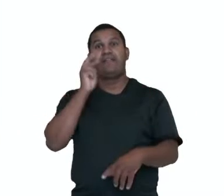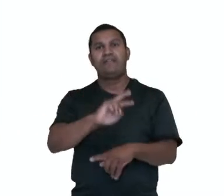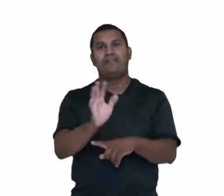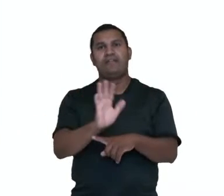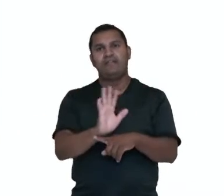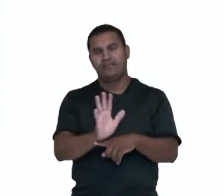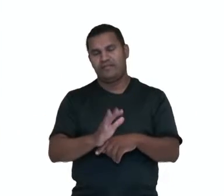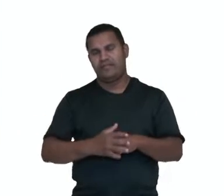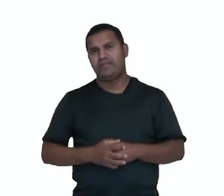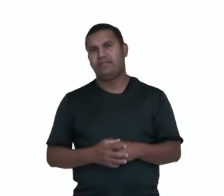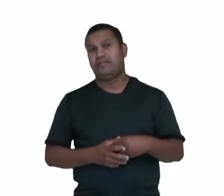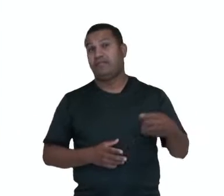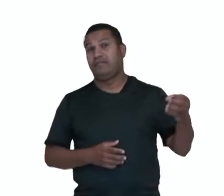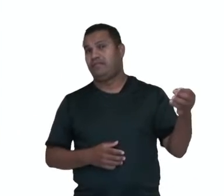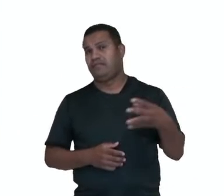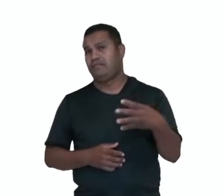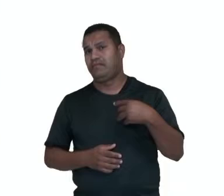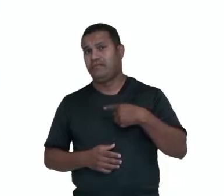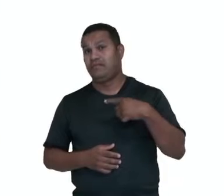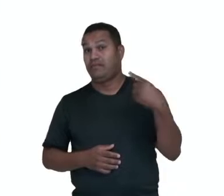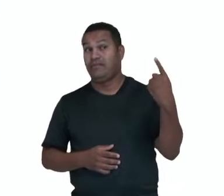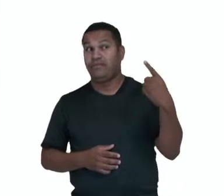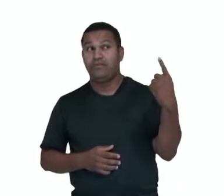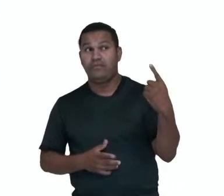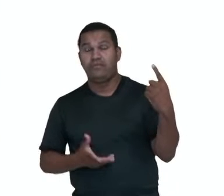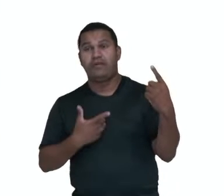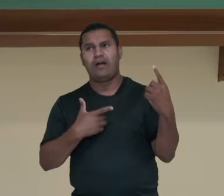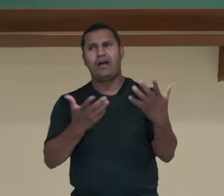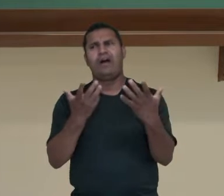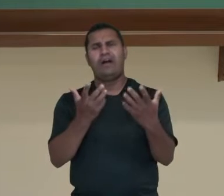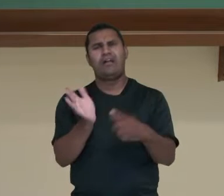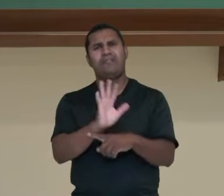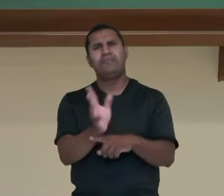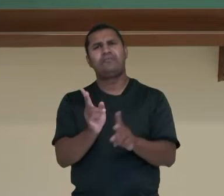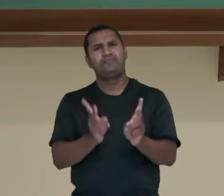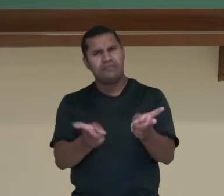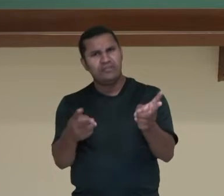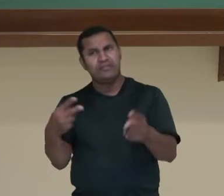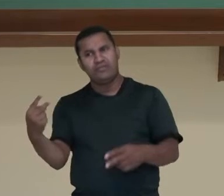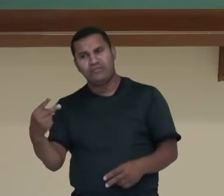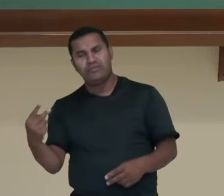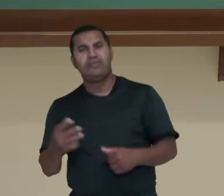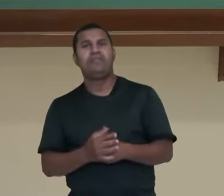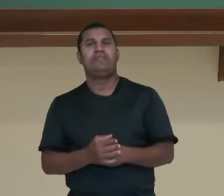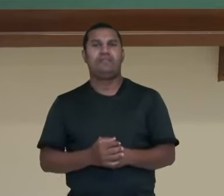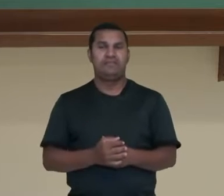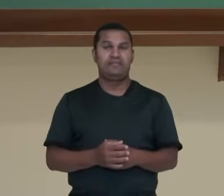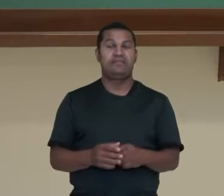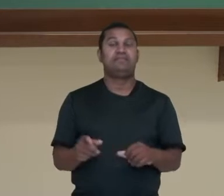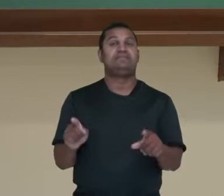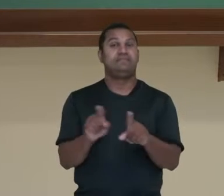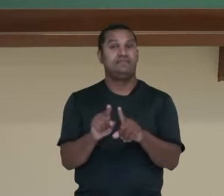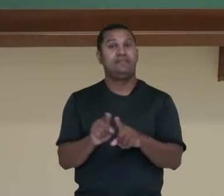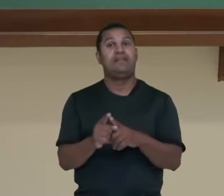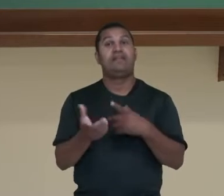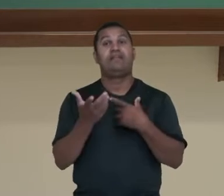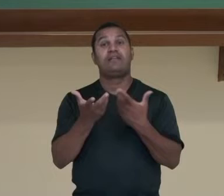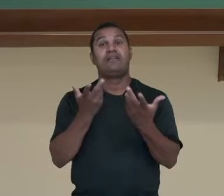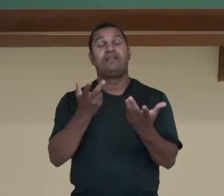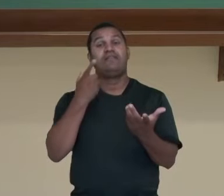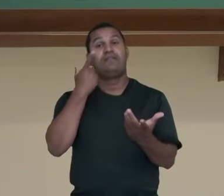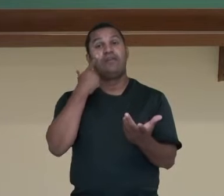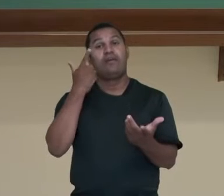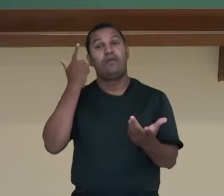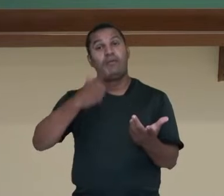exemplo, tem o filme tal que você assistiu um, que você quer o 2. Ou eles gravaram um filme de um livro que você leu, você quer muito ver.